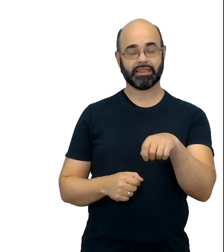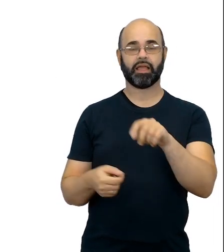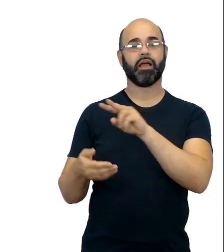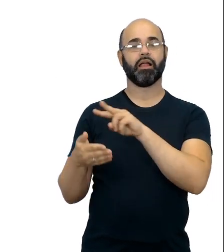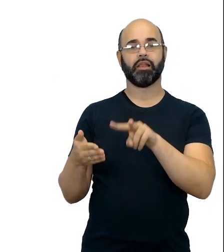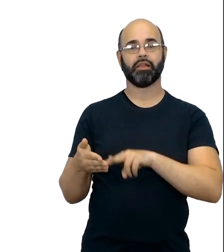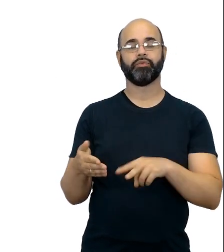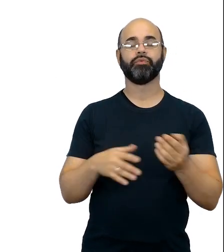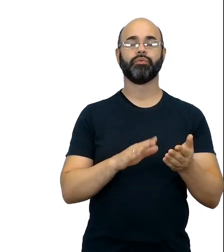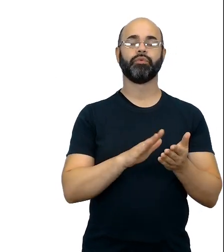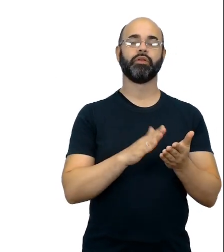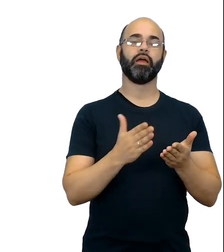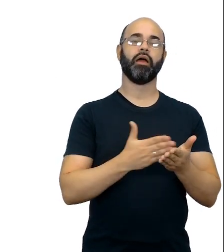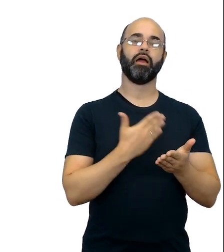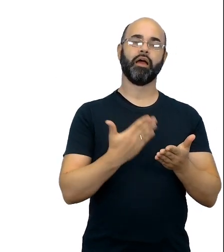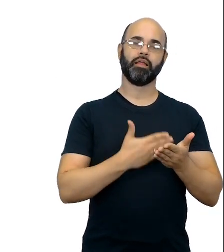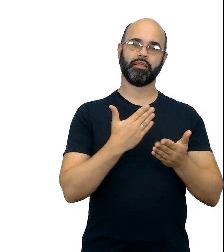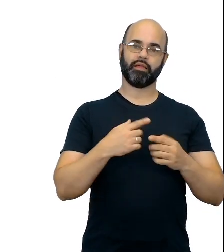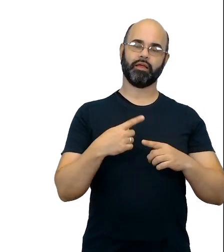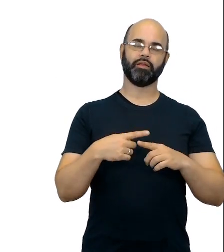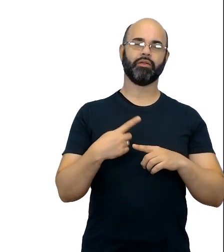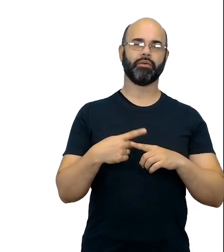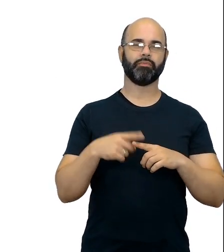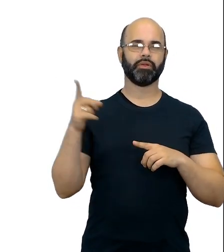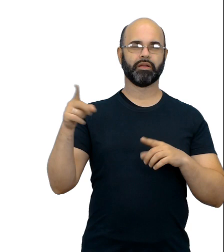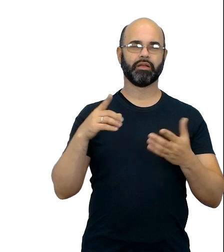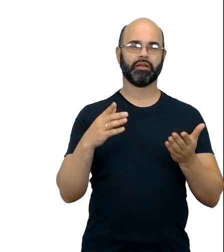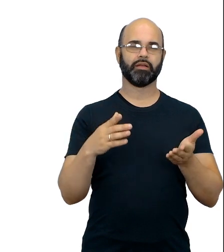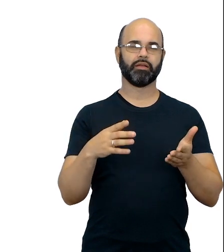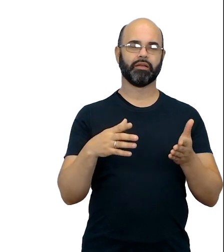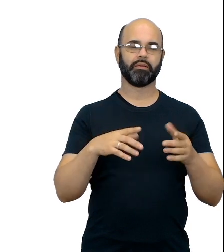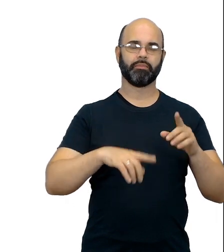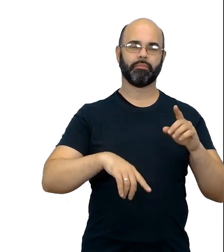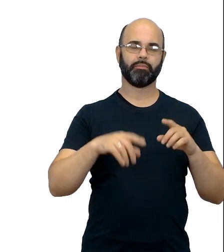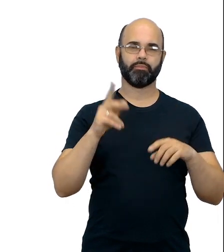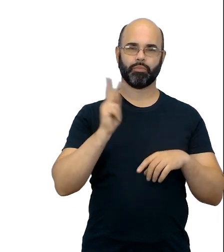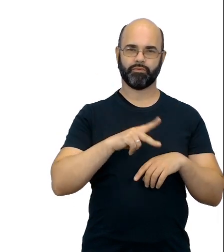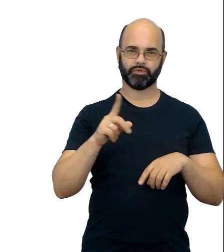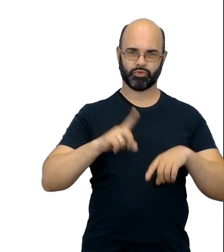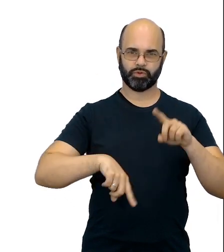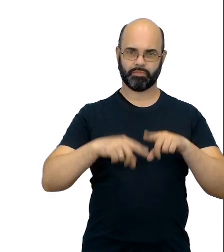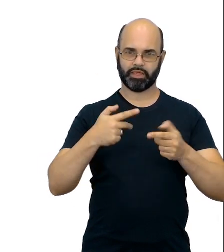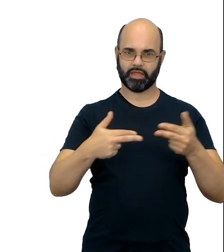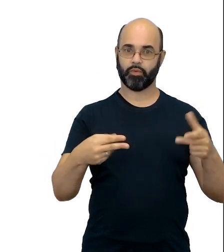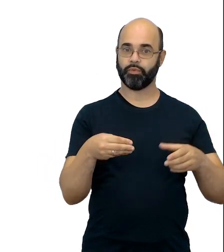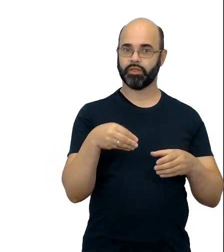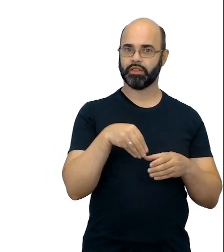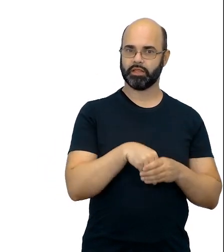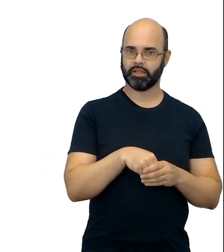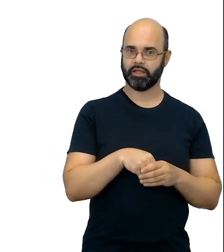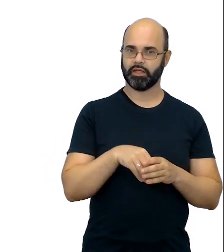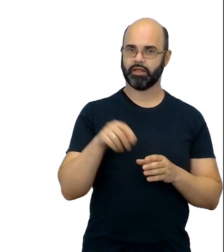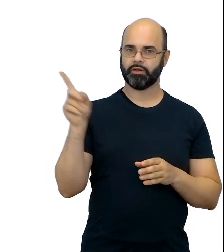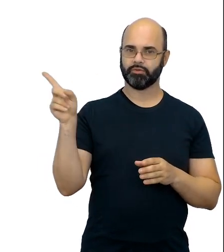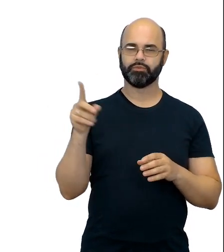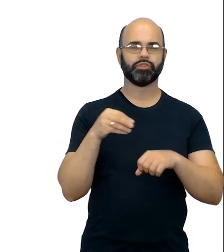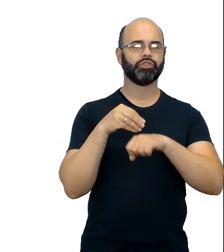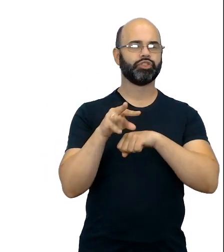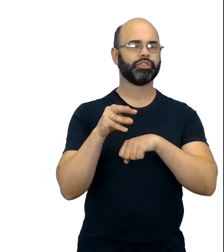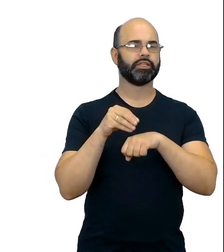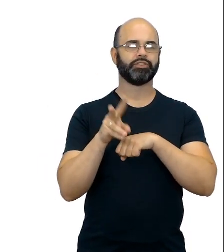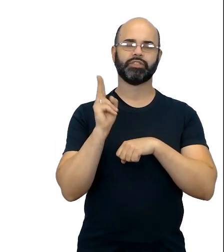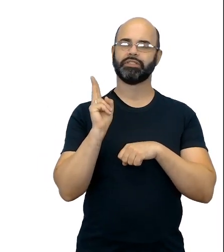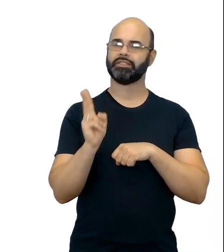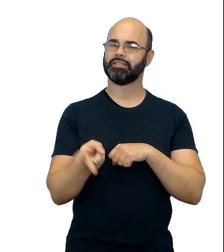Que esse movimento tem dentro do material do professor, tá? Que sempre nos dá algumas dicas, faz